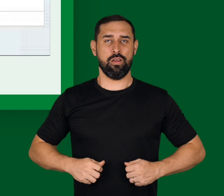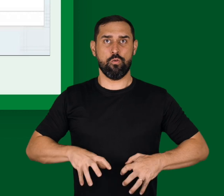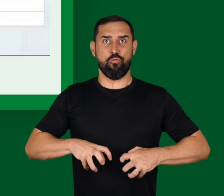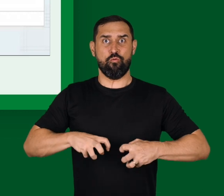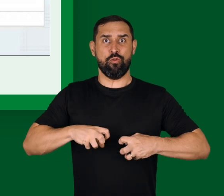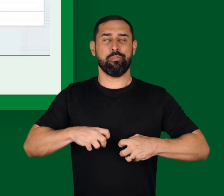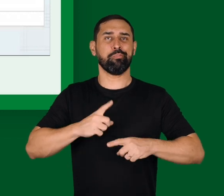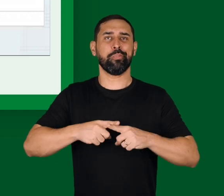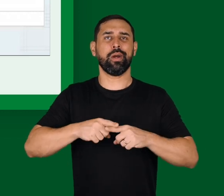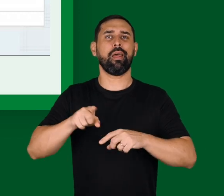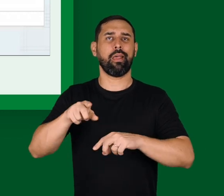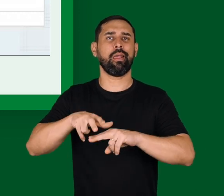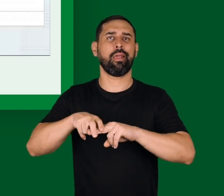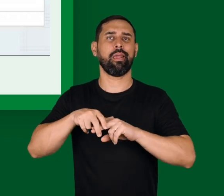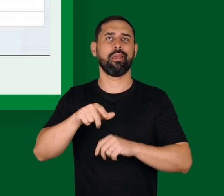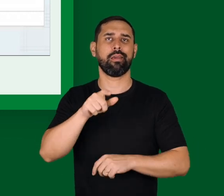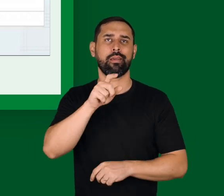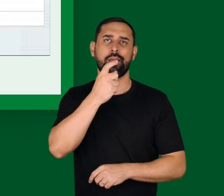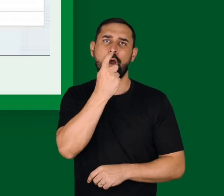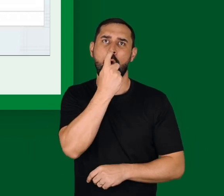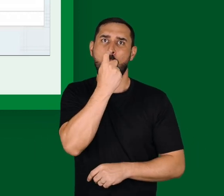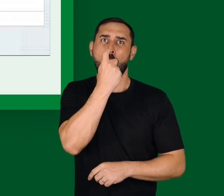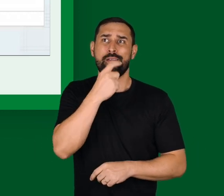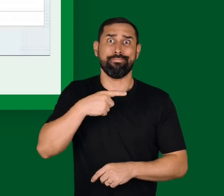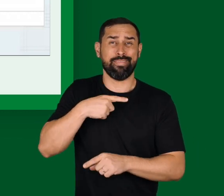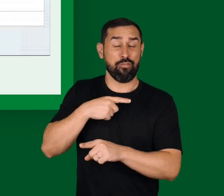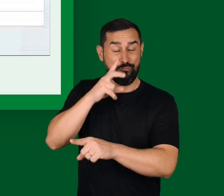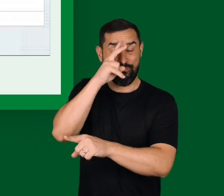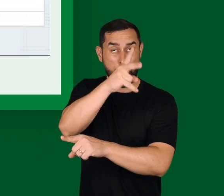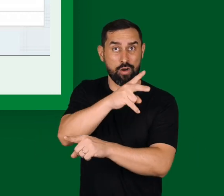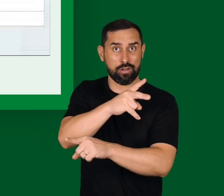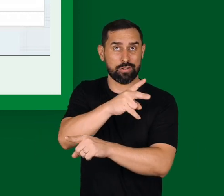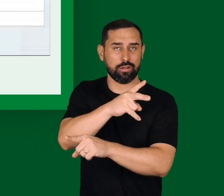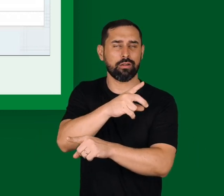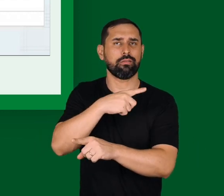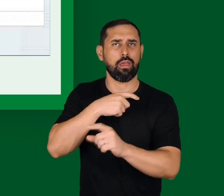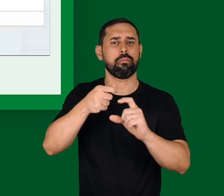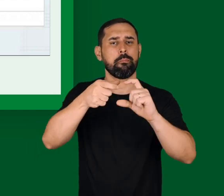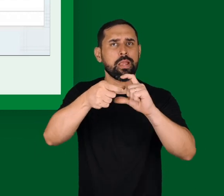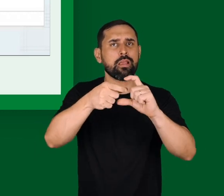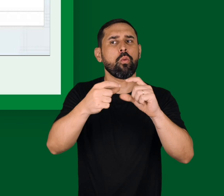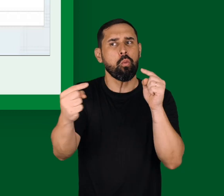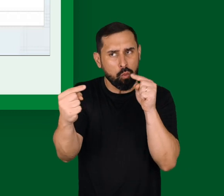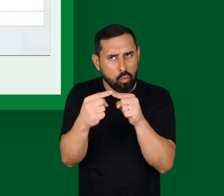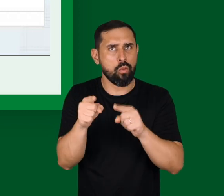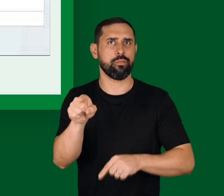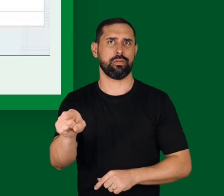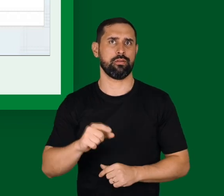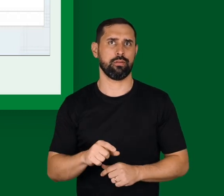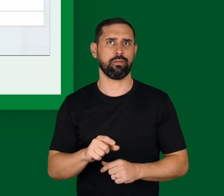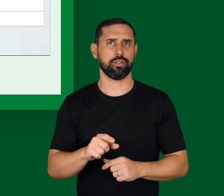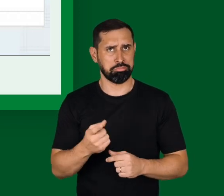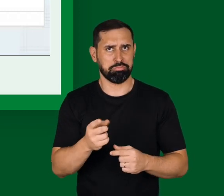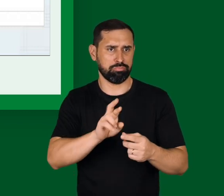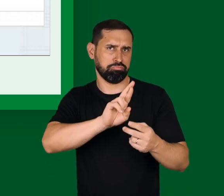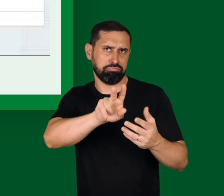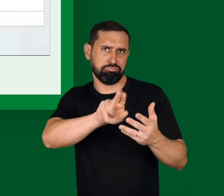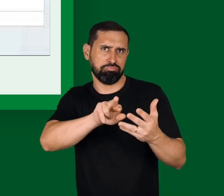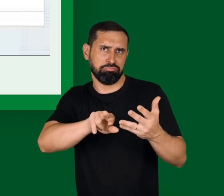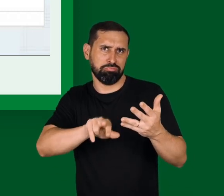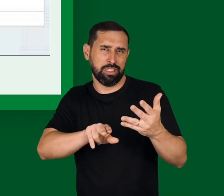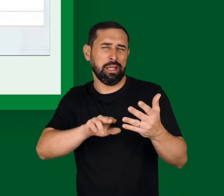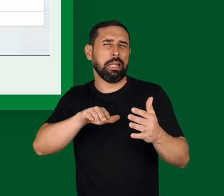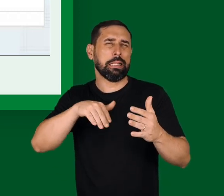é portador de um asma grave, a gente também vão ter medicações específicas, tá? Lembrando sempre que,